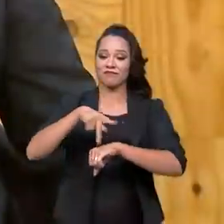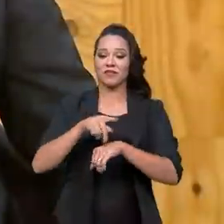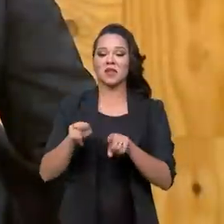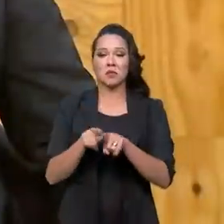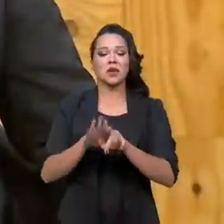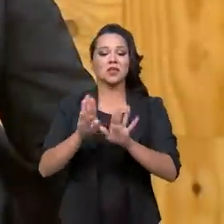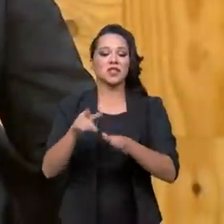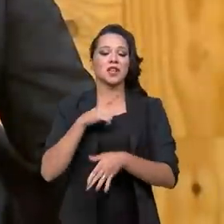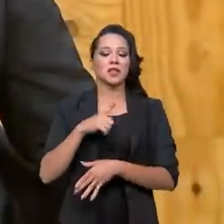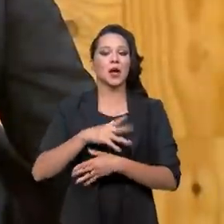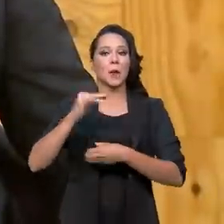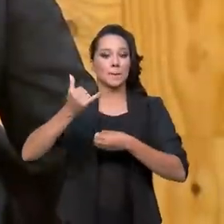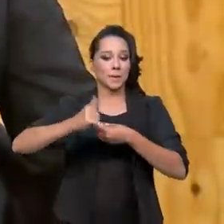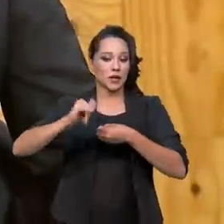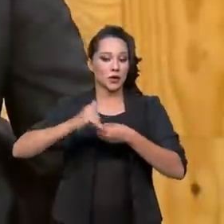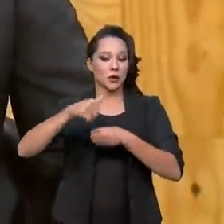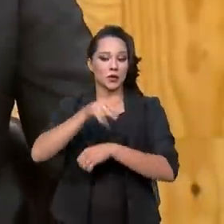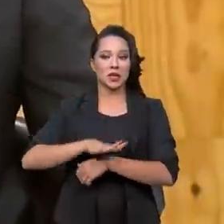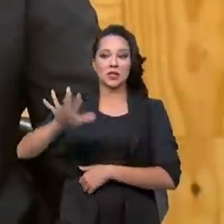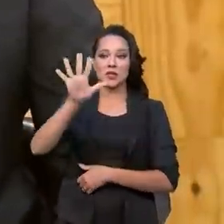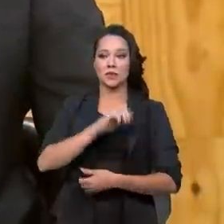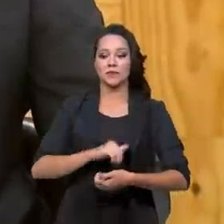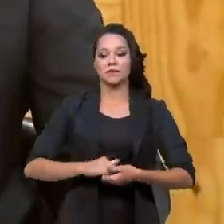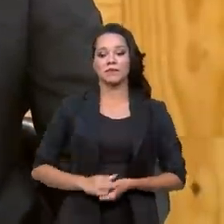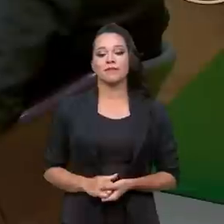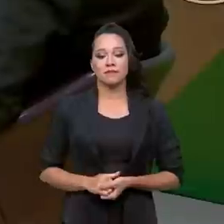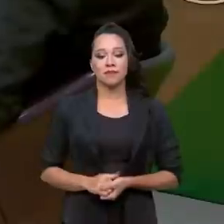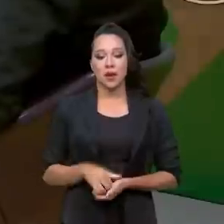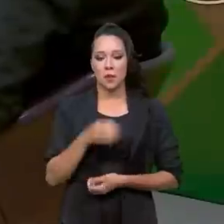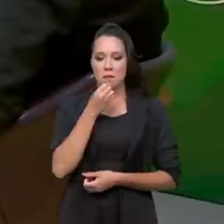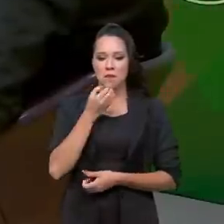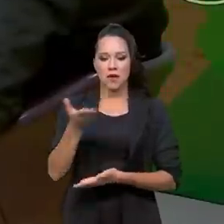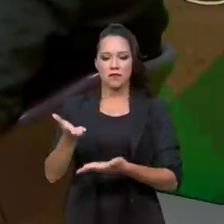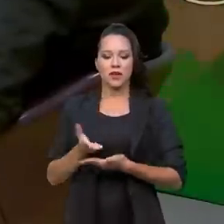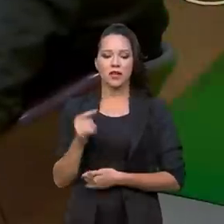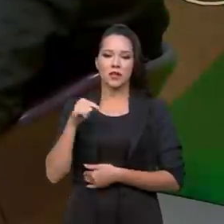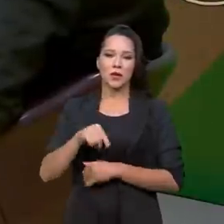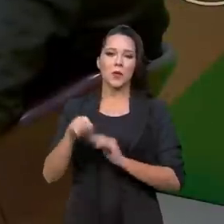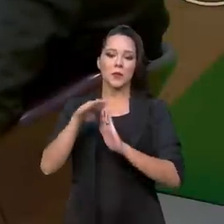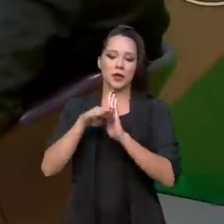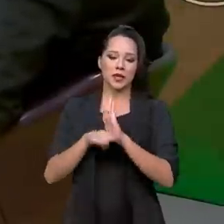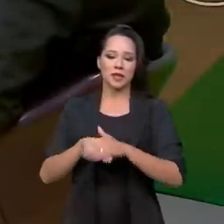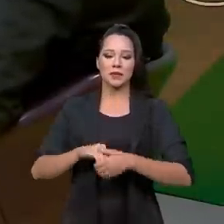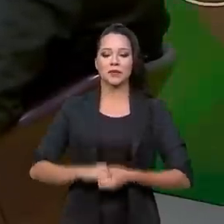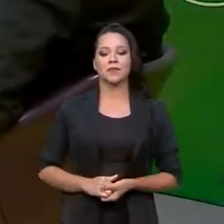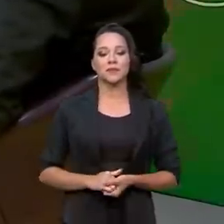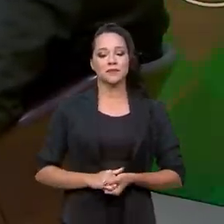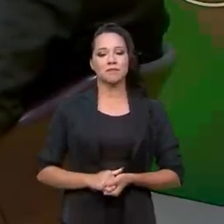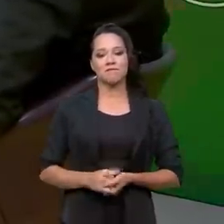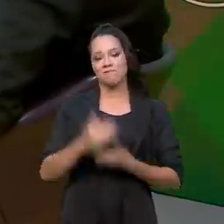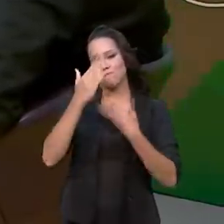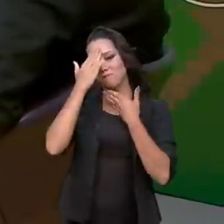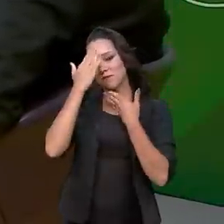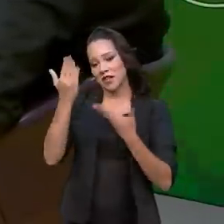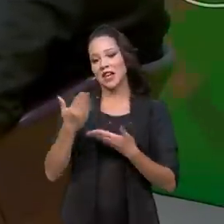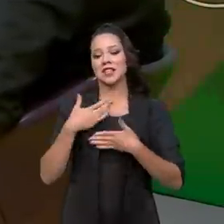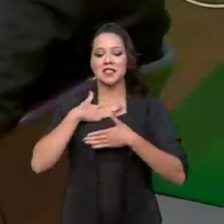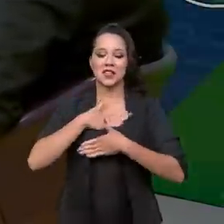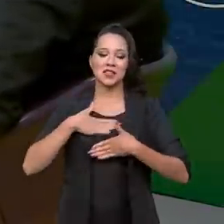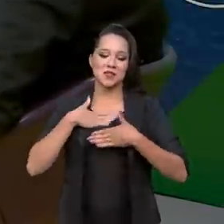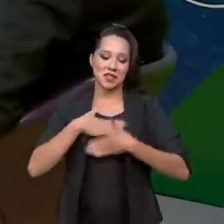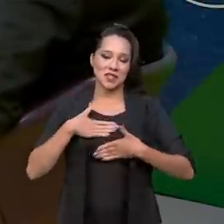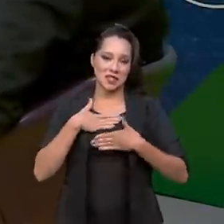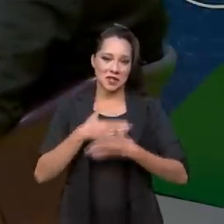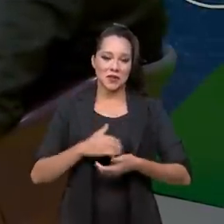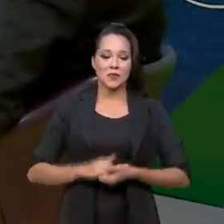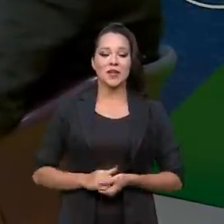está o petróleo nacional. Seja muito bem-vindo aqui ao Brasil em Pauta, almirante. Muito obrigado, uma satisfação